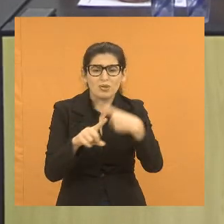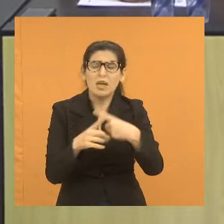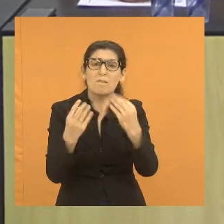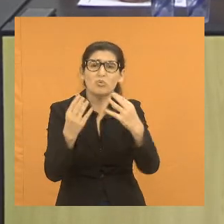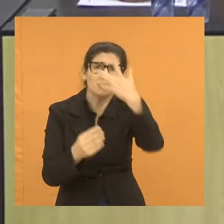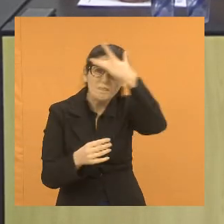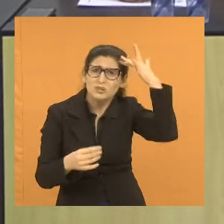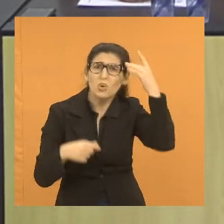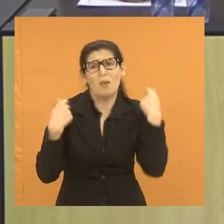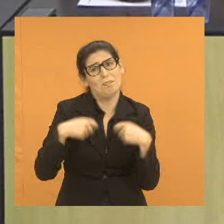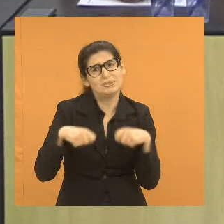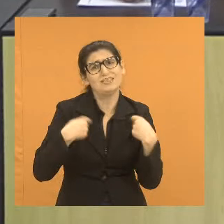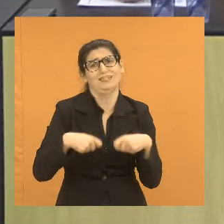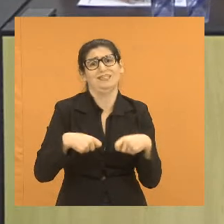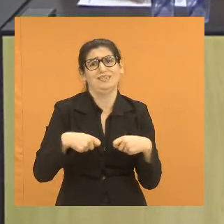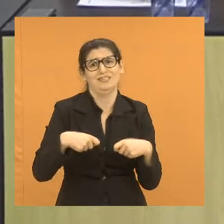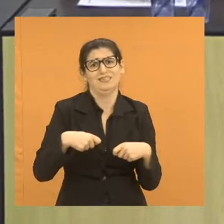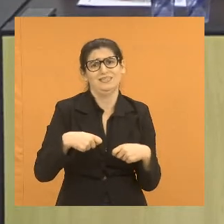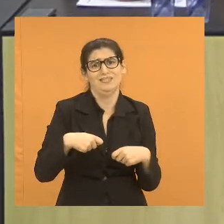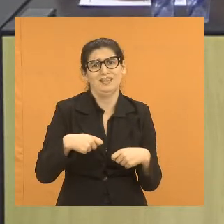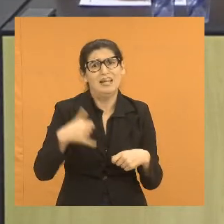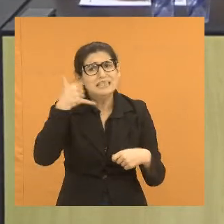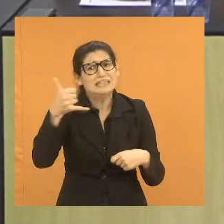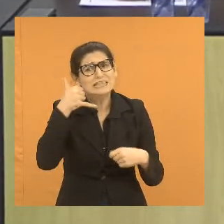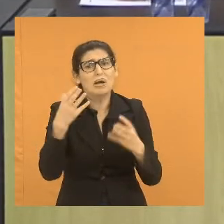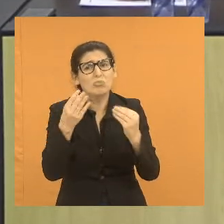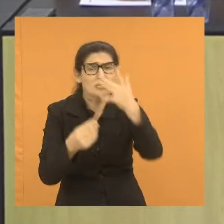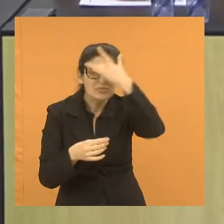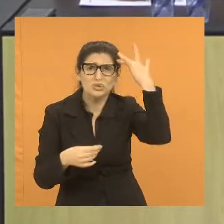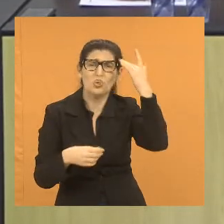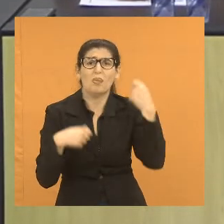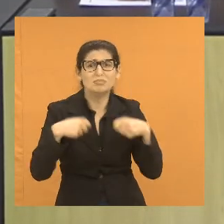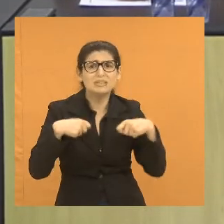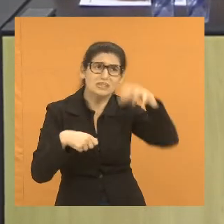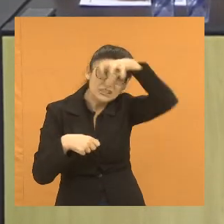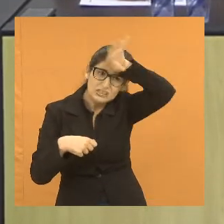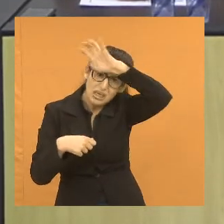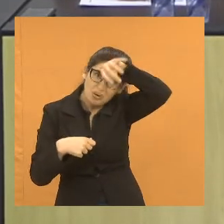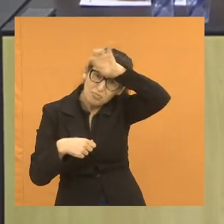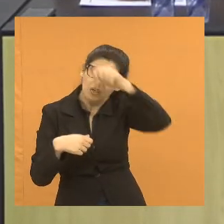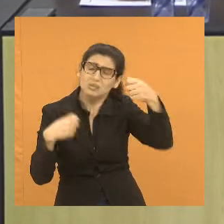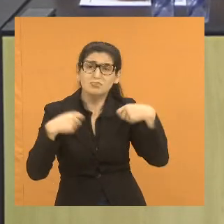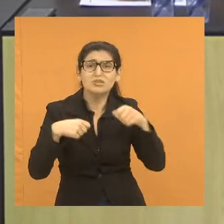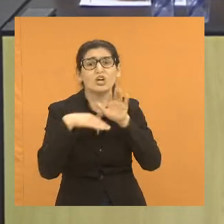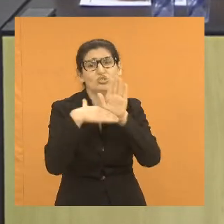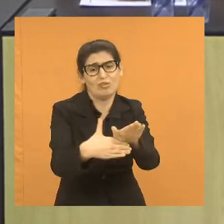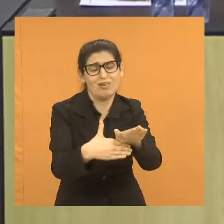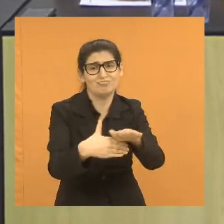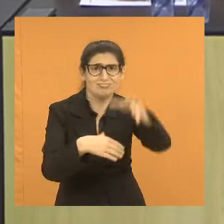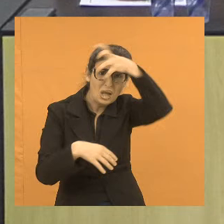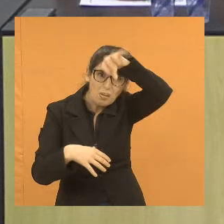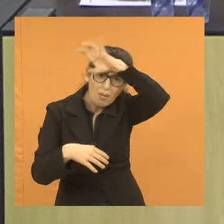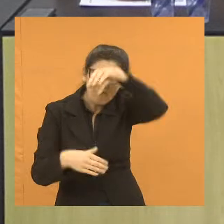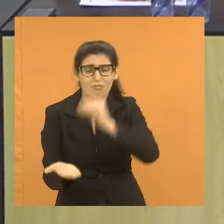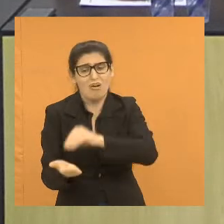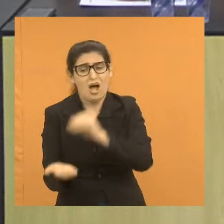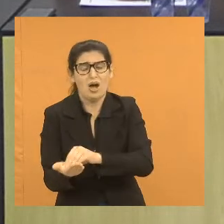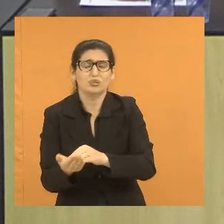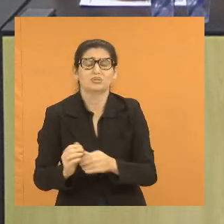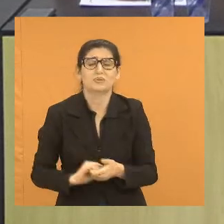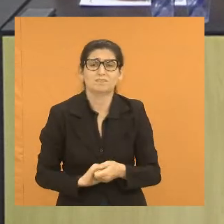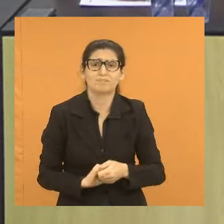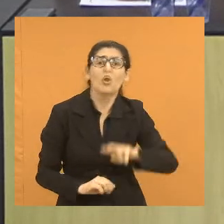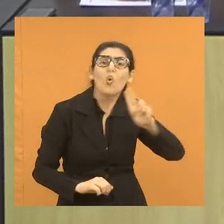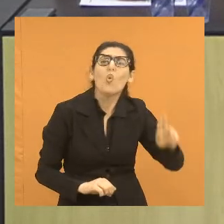vai diminuir. A consciência, hoje, a gente não pode falar para o munícipe assim, você usa a